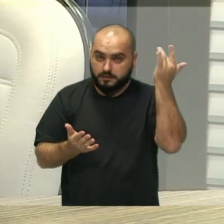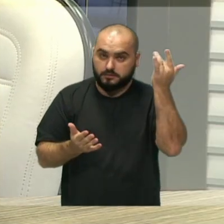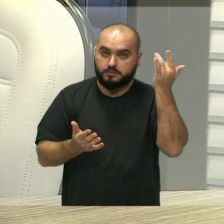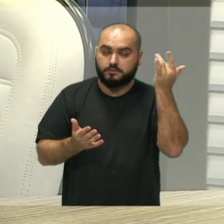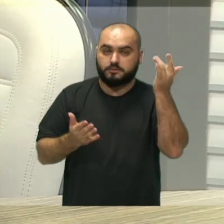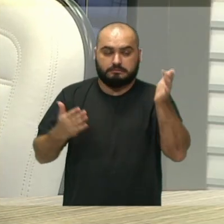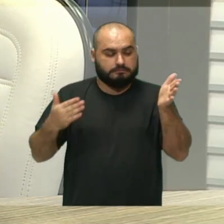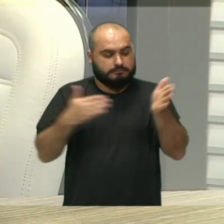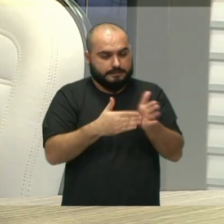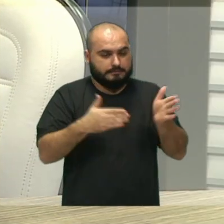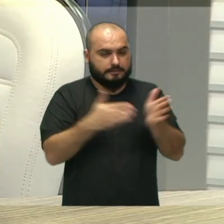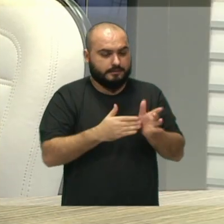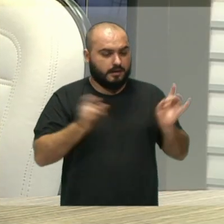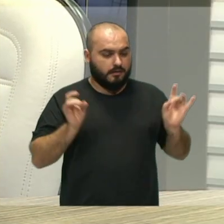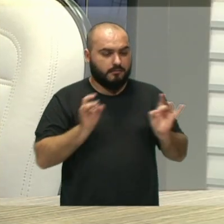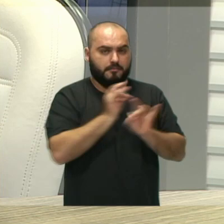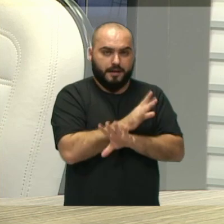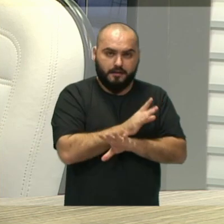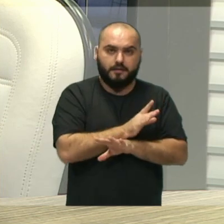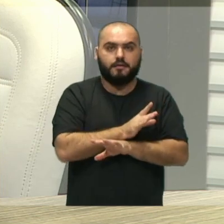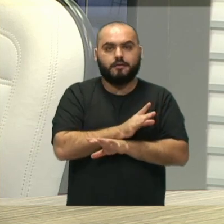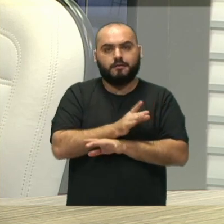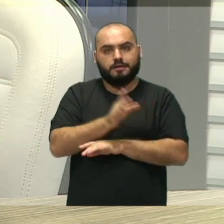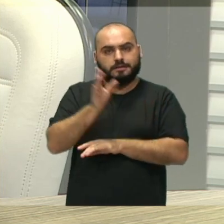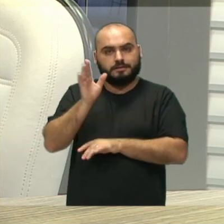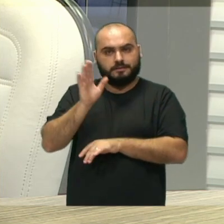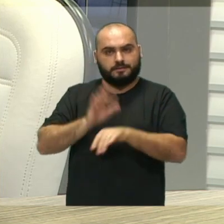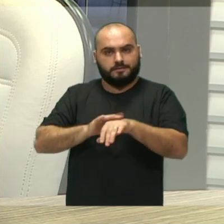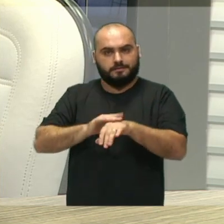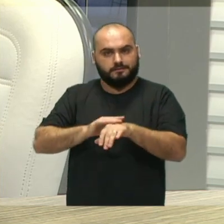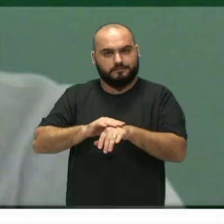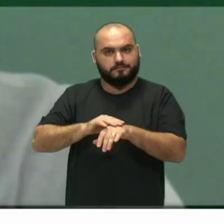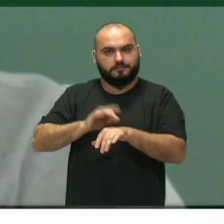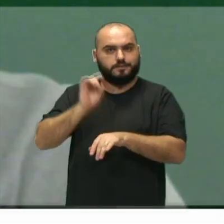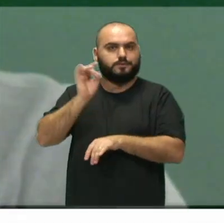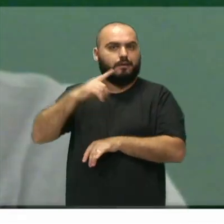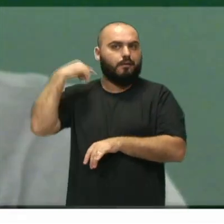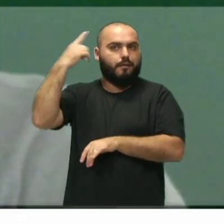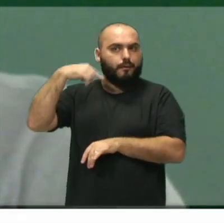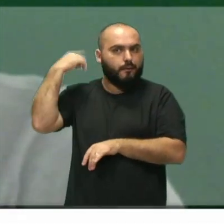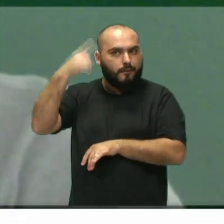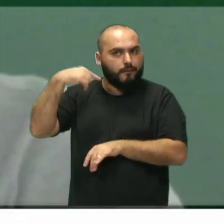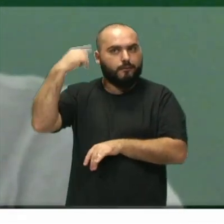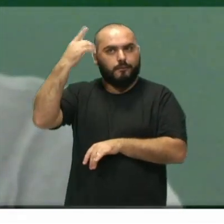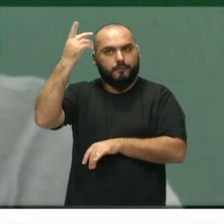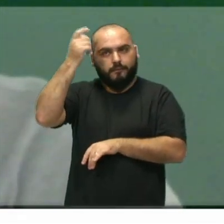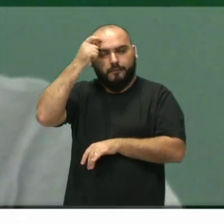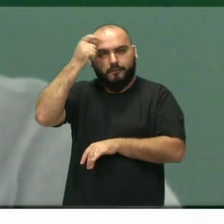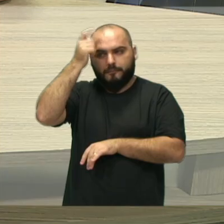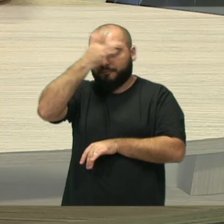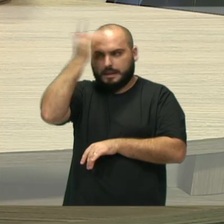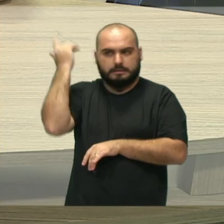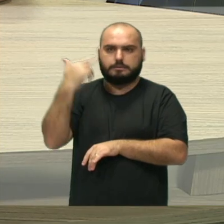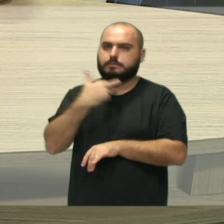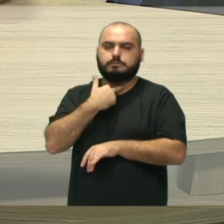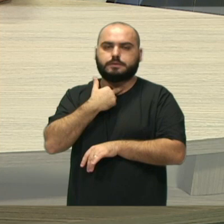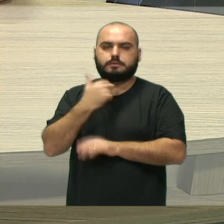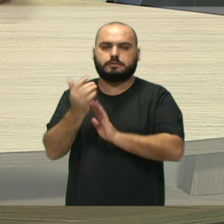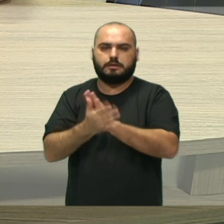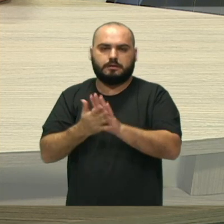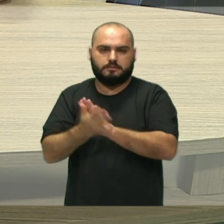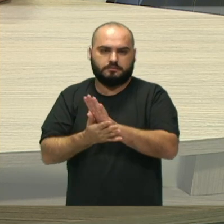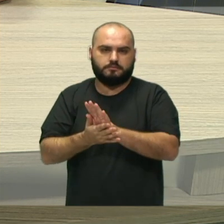esse estigma de que a doença mental é só coisa de louco, que as pessoas não podem ter,